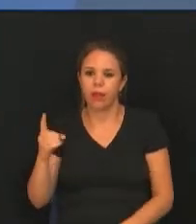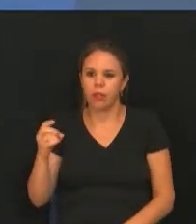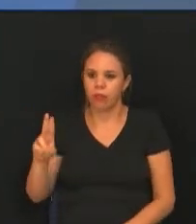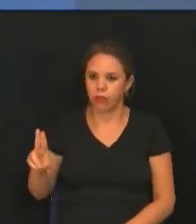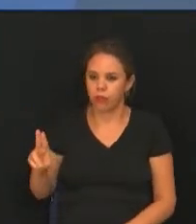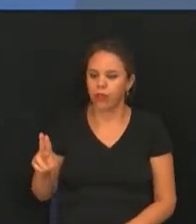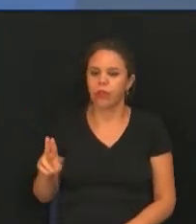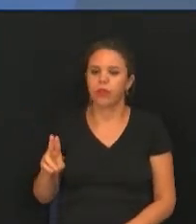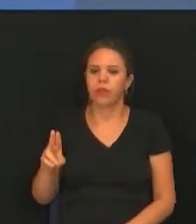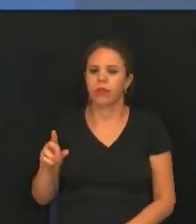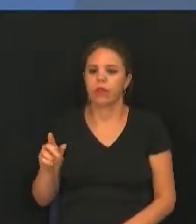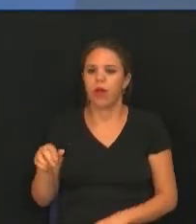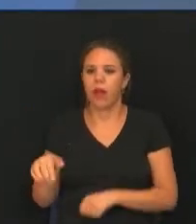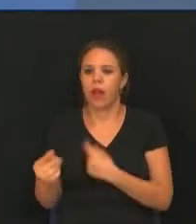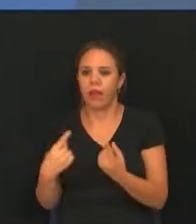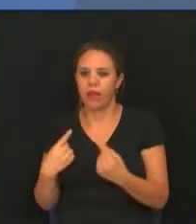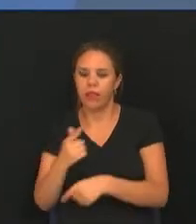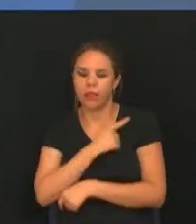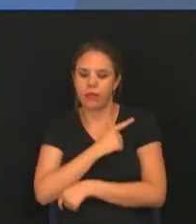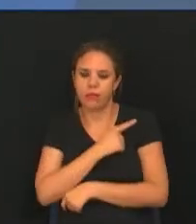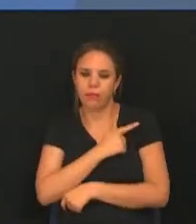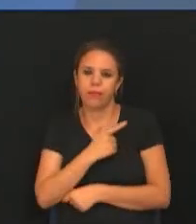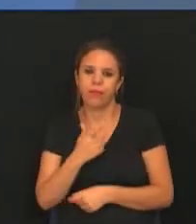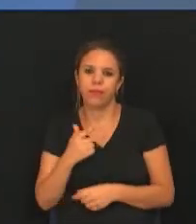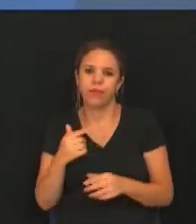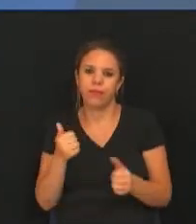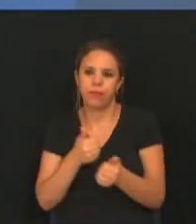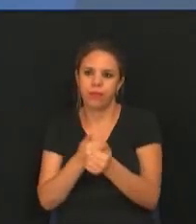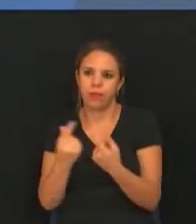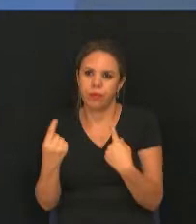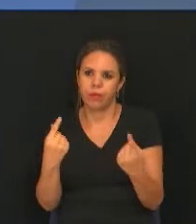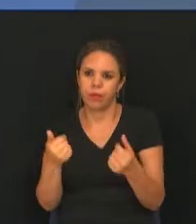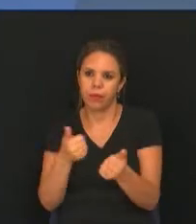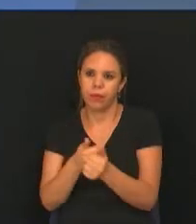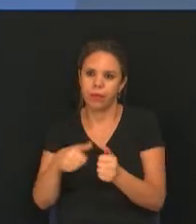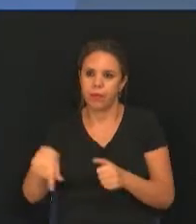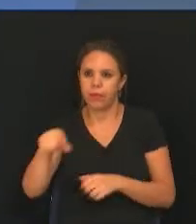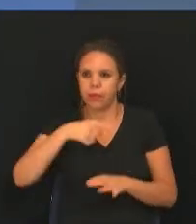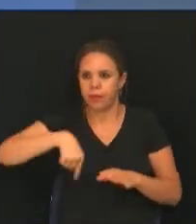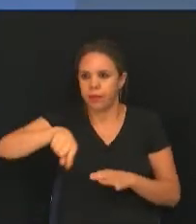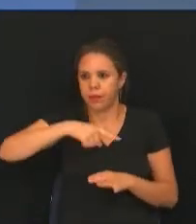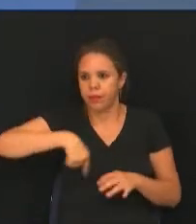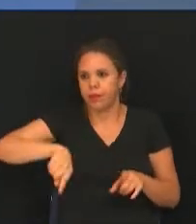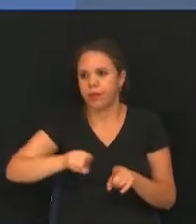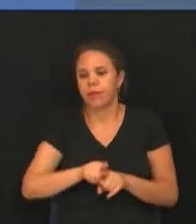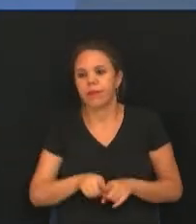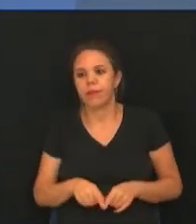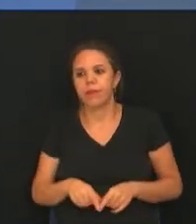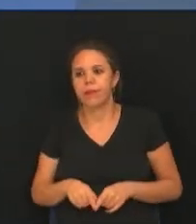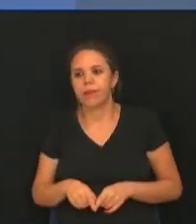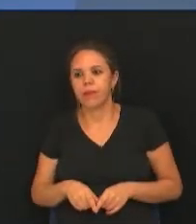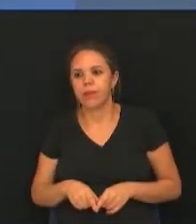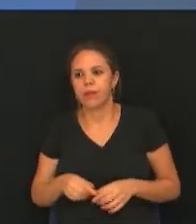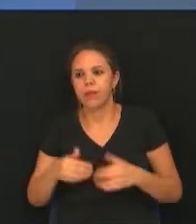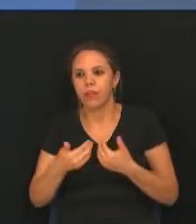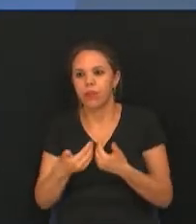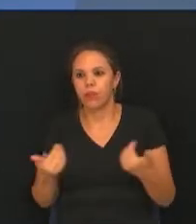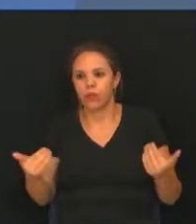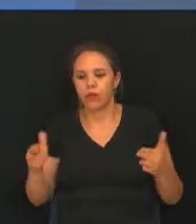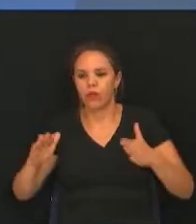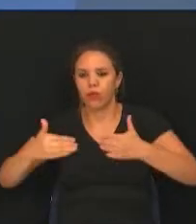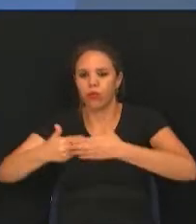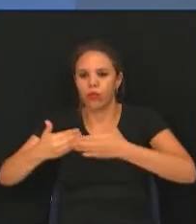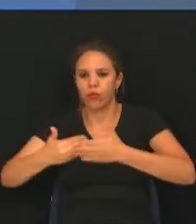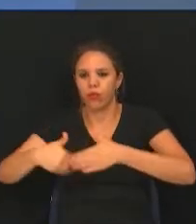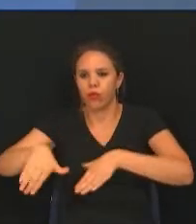Avenida Guarani. E as outras vias do entorno vão ser cercadas também. Os bloqueios viários vão acontecer